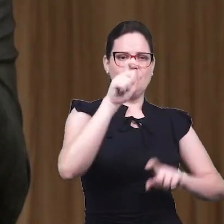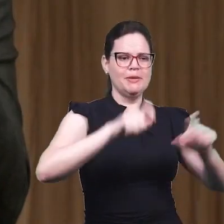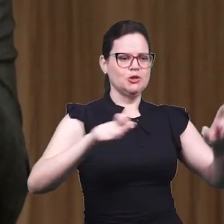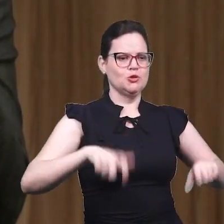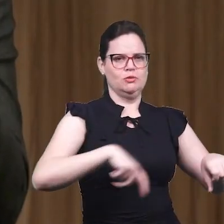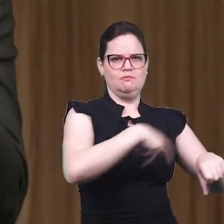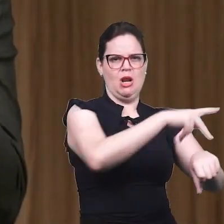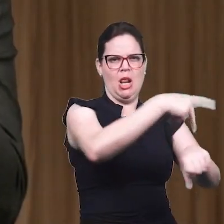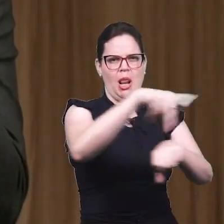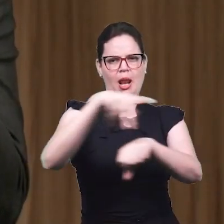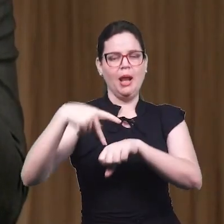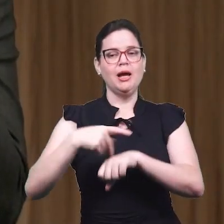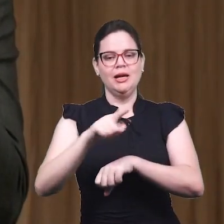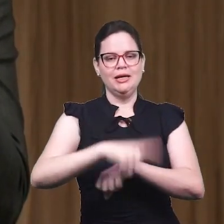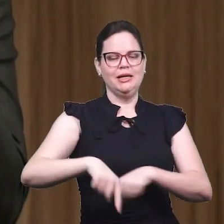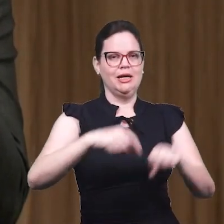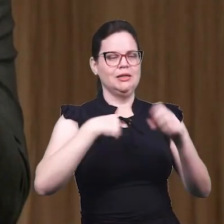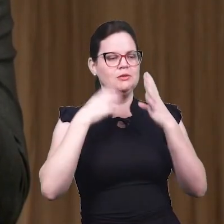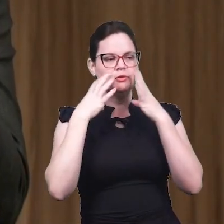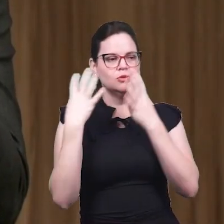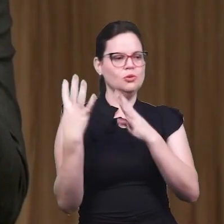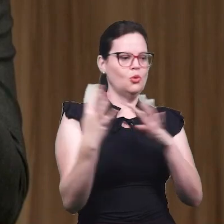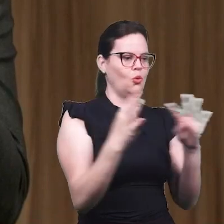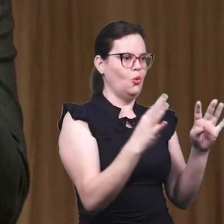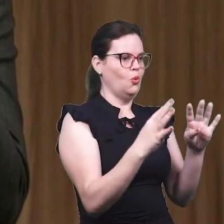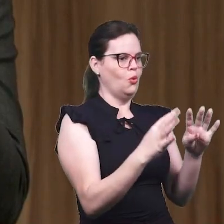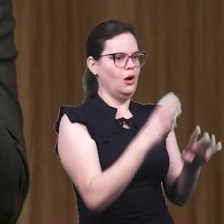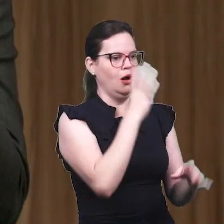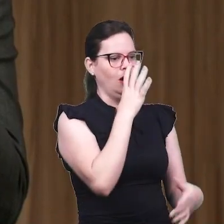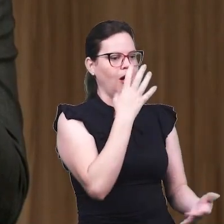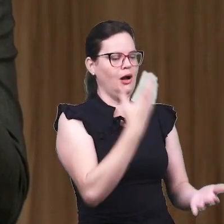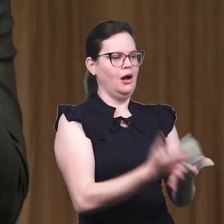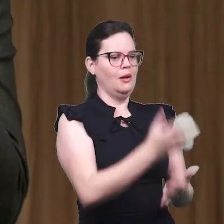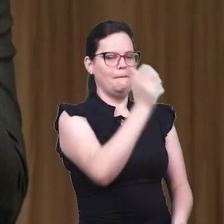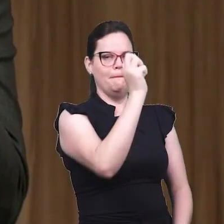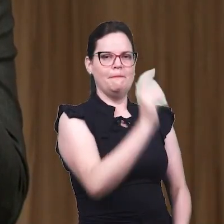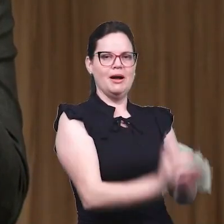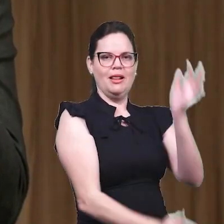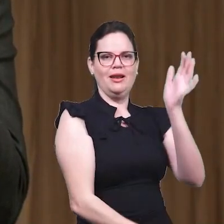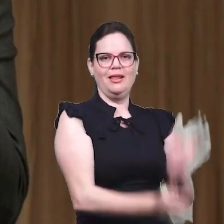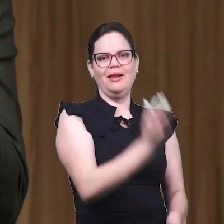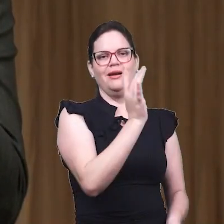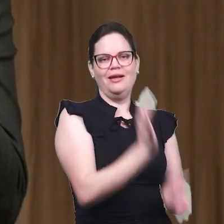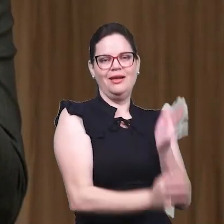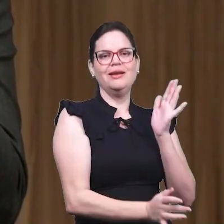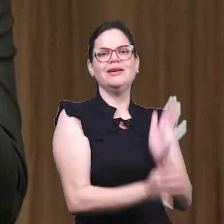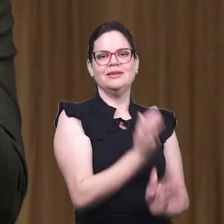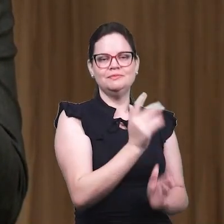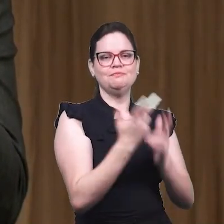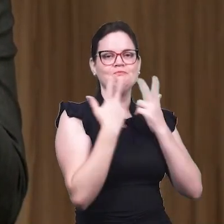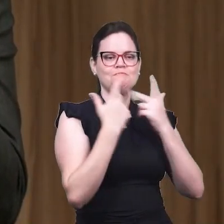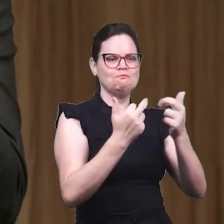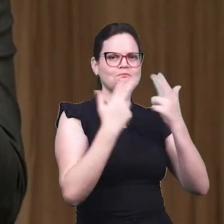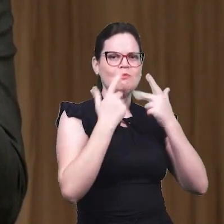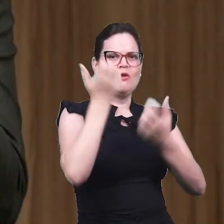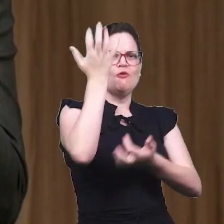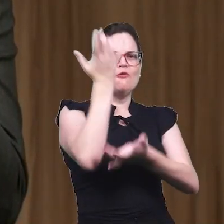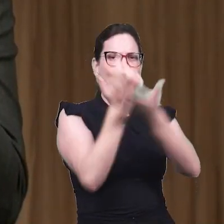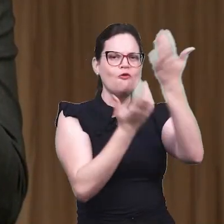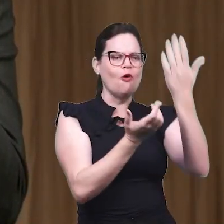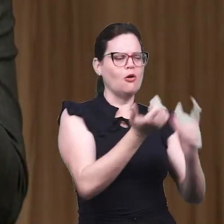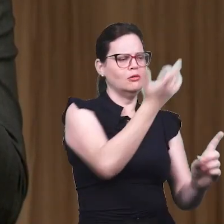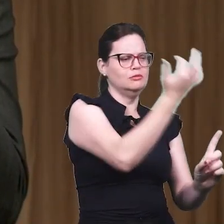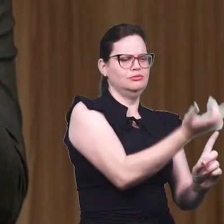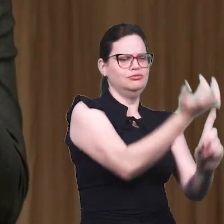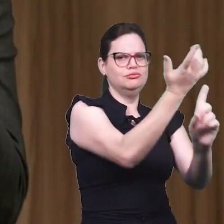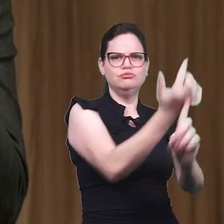diversas localidades e que presenciaram aquele derramamento do Espírito, línguas